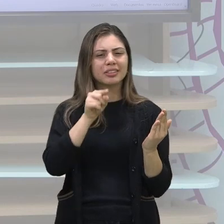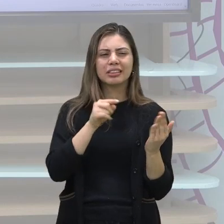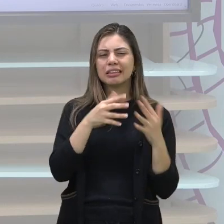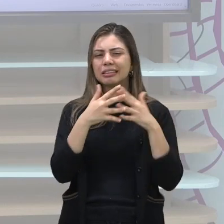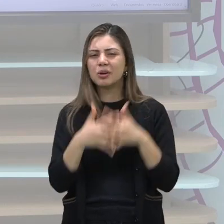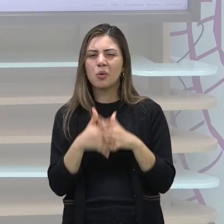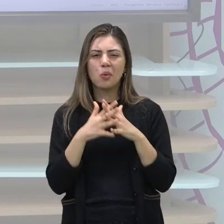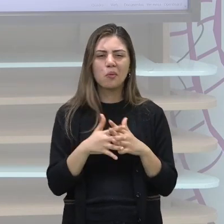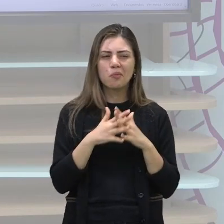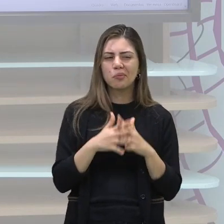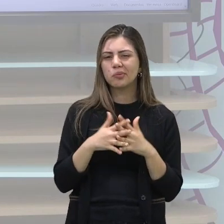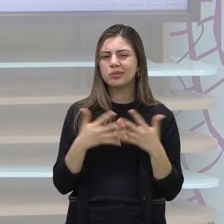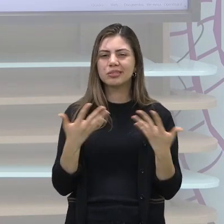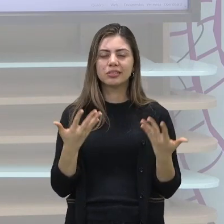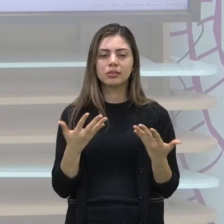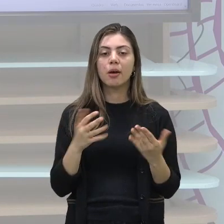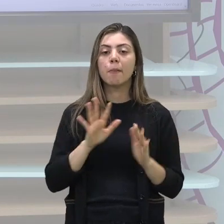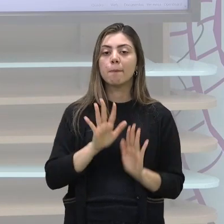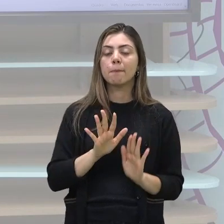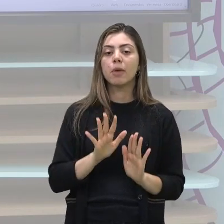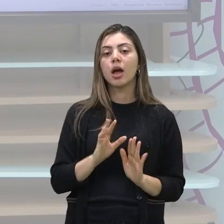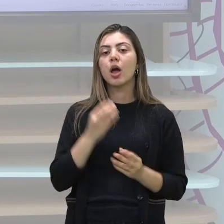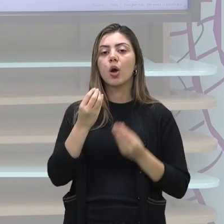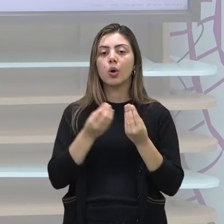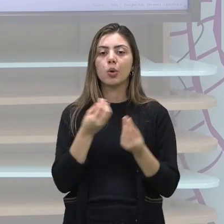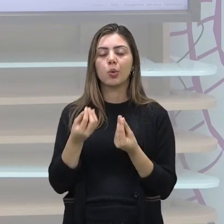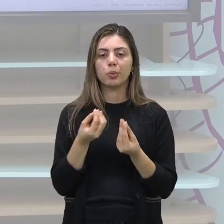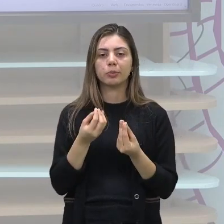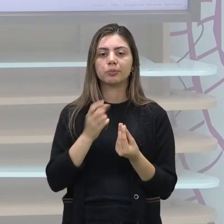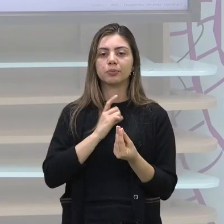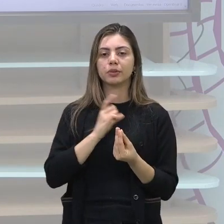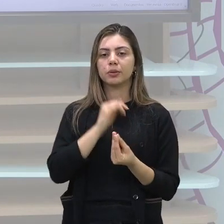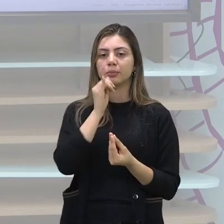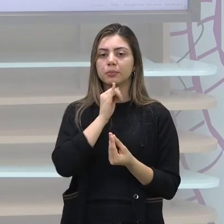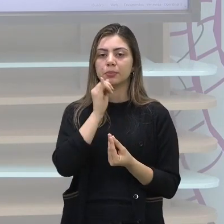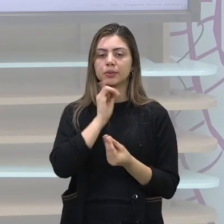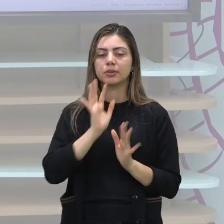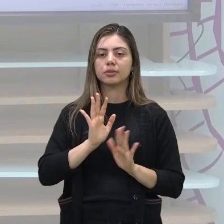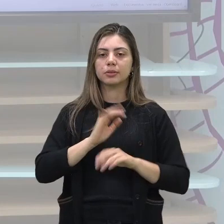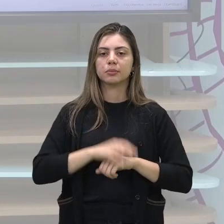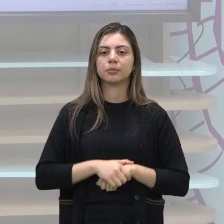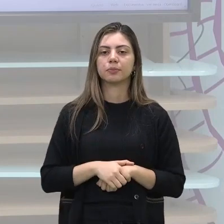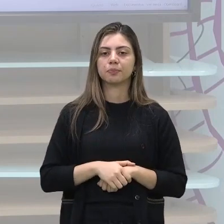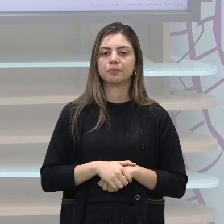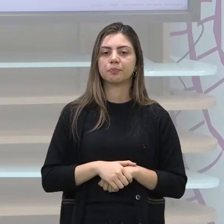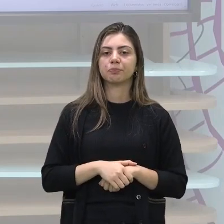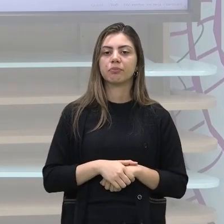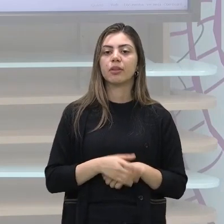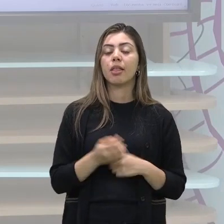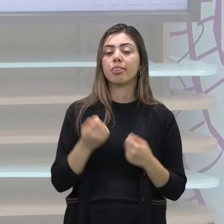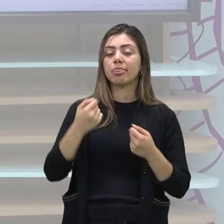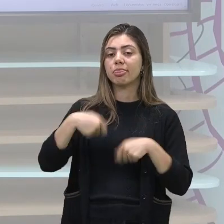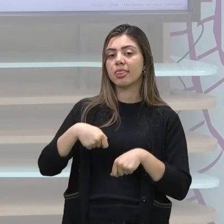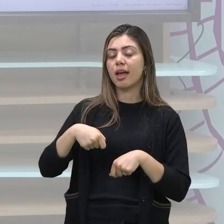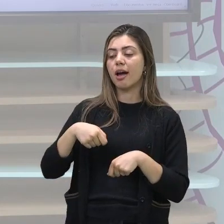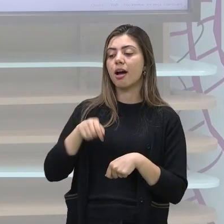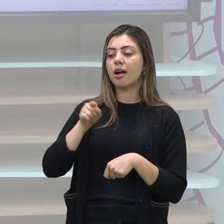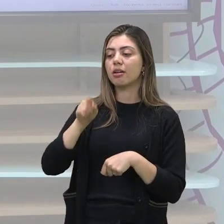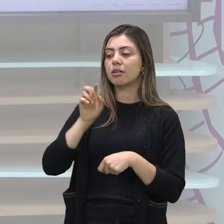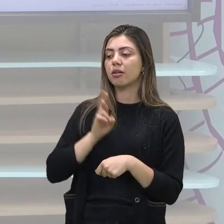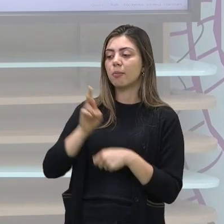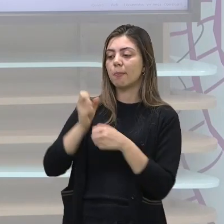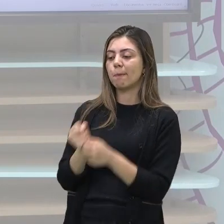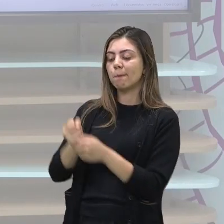confuso, tá? Mas o que acontece é que você tem aqui, ó, M maneiras para tomar uma